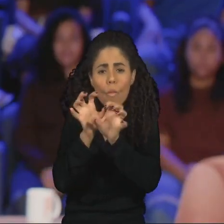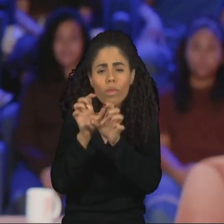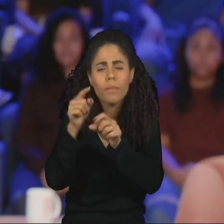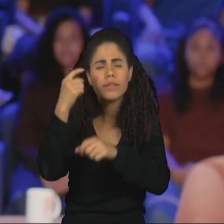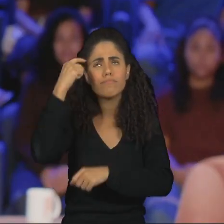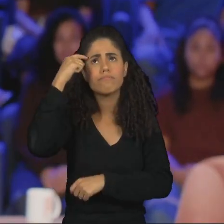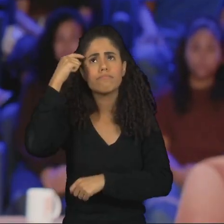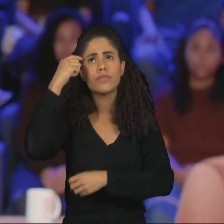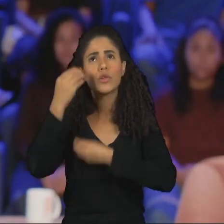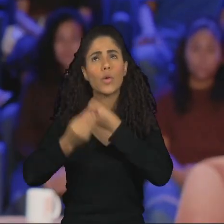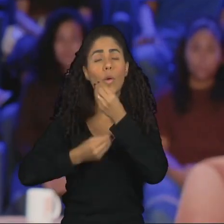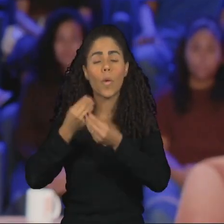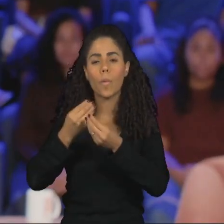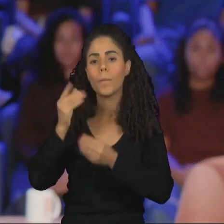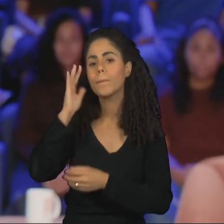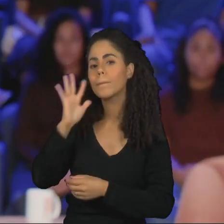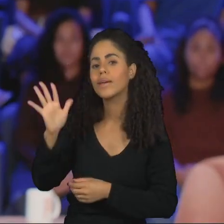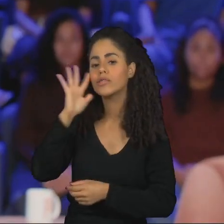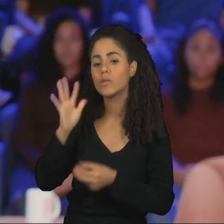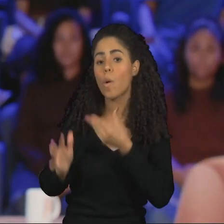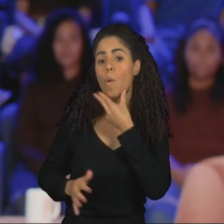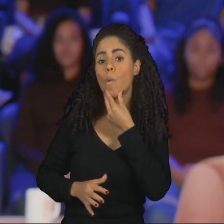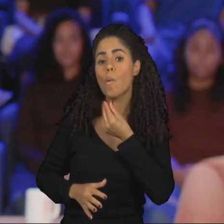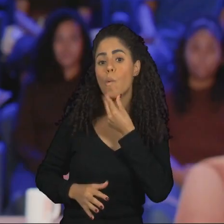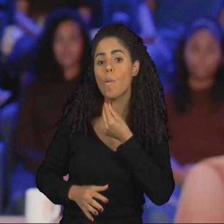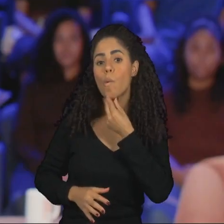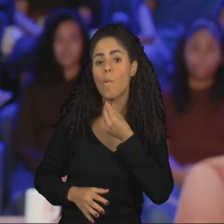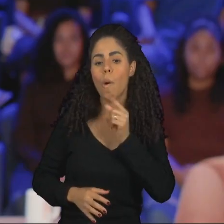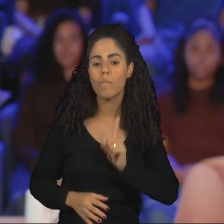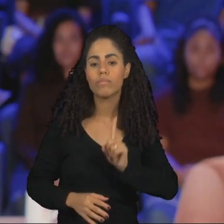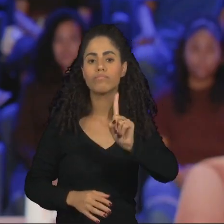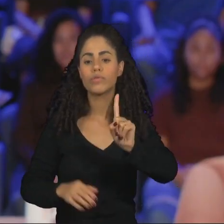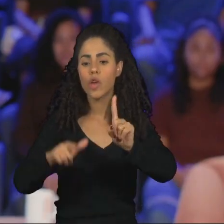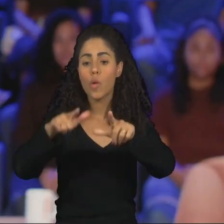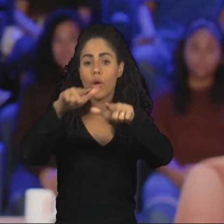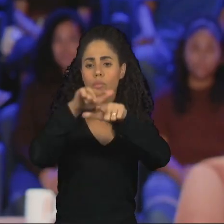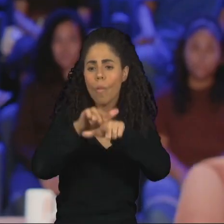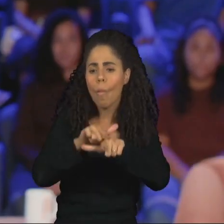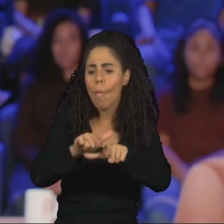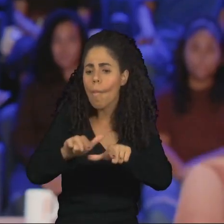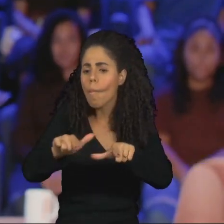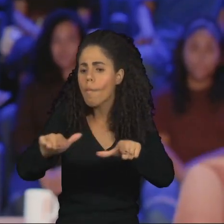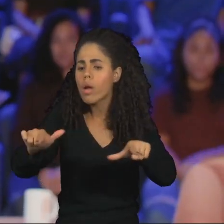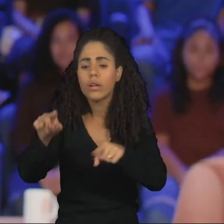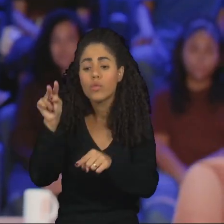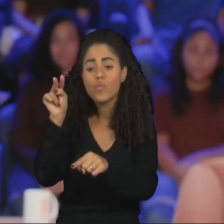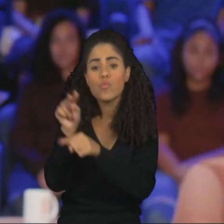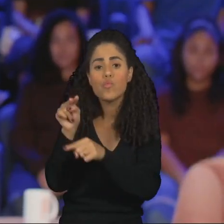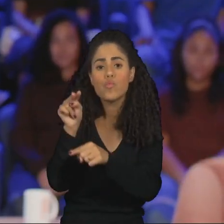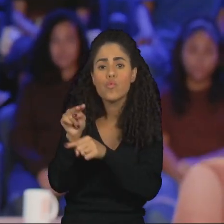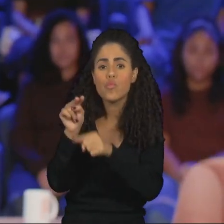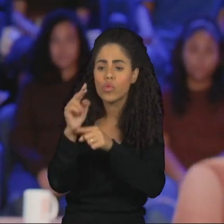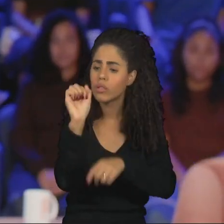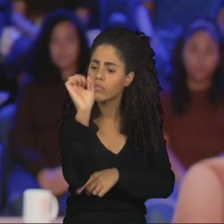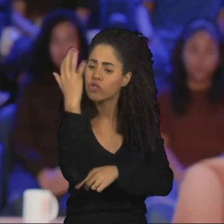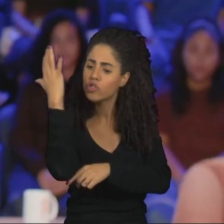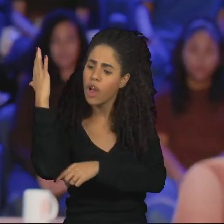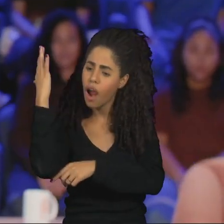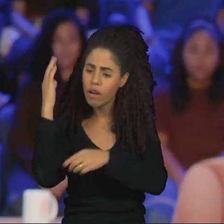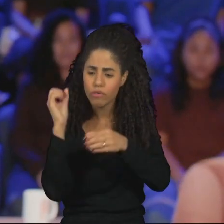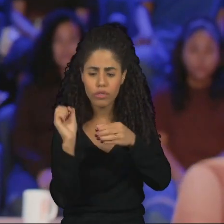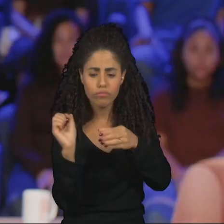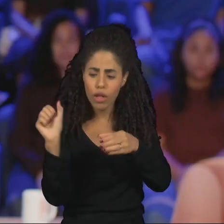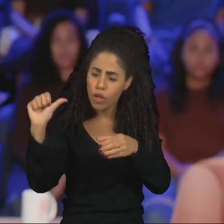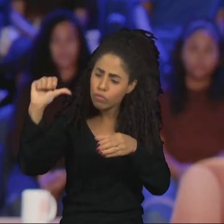assim, imagine um homem em meio ao deserto. Ele cuida de uma pequena tamareira, regando-a com dedicação,